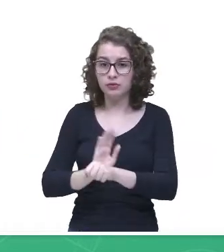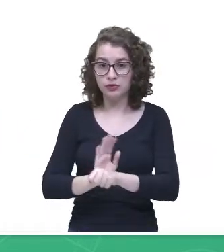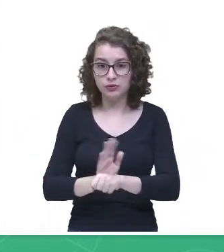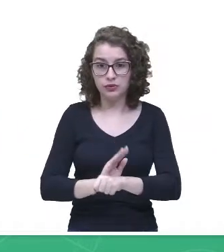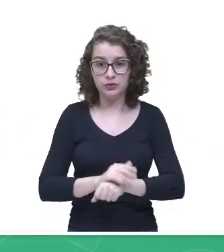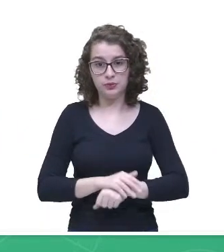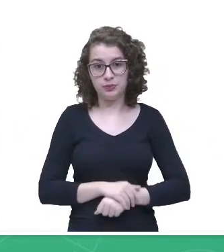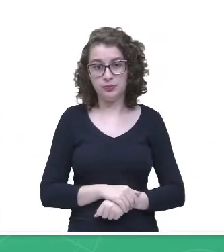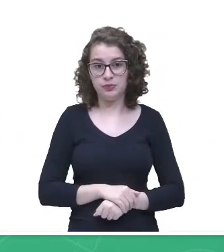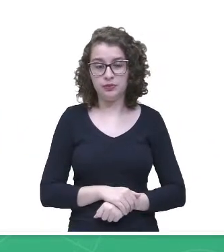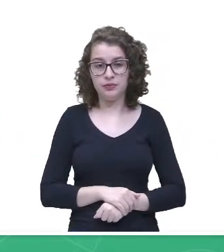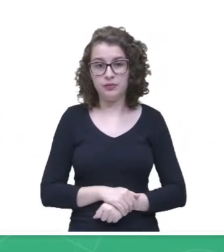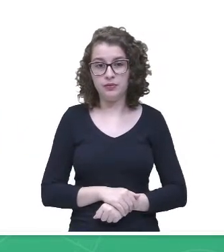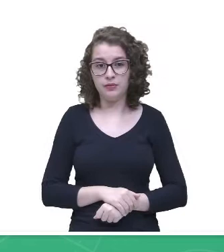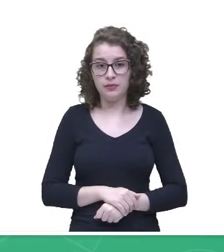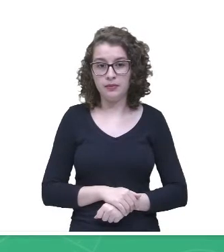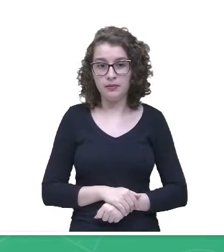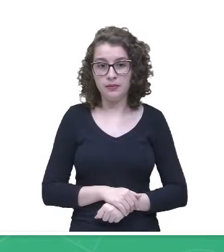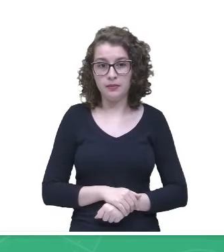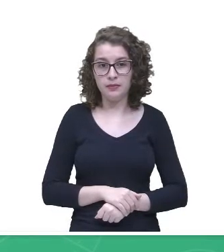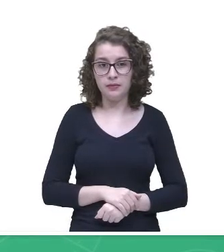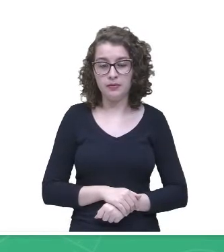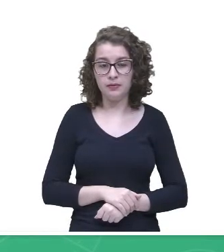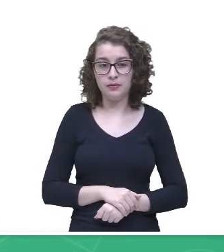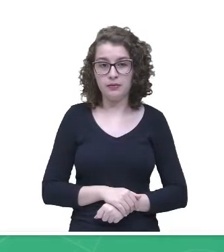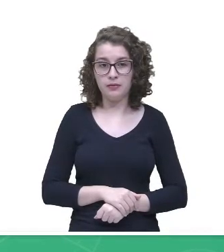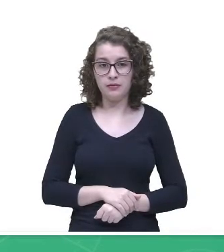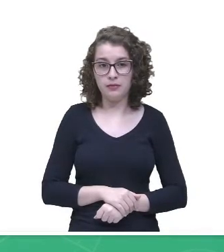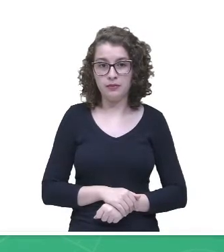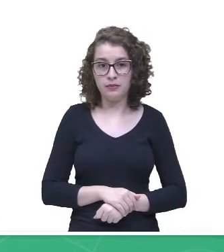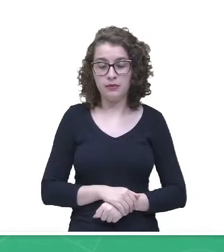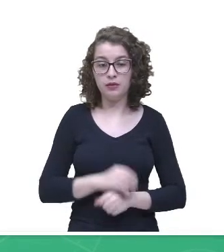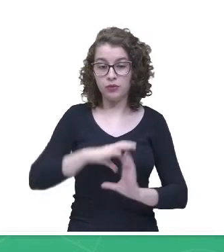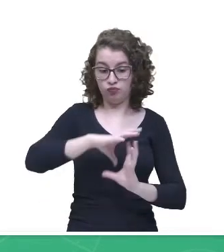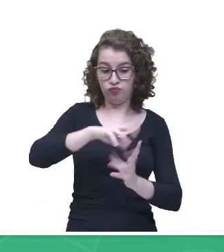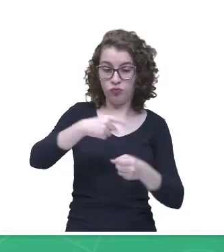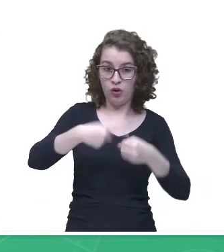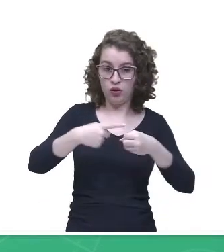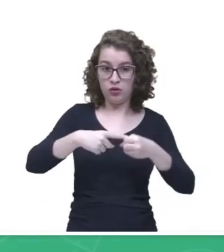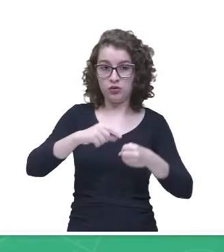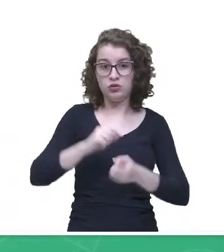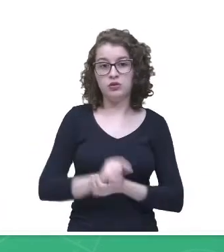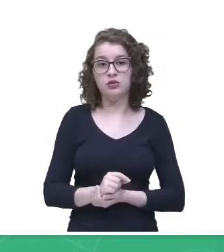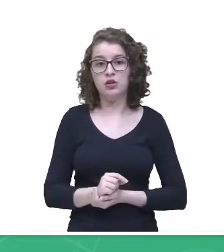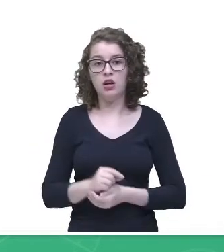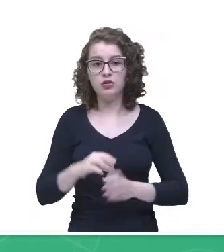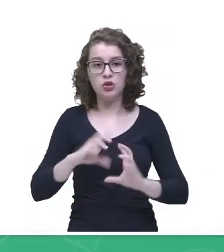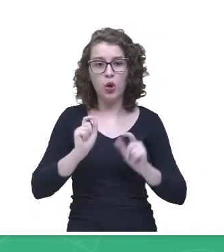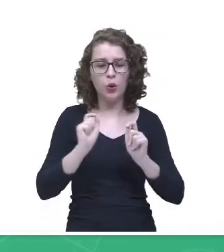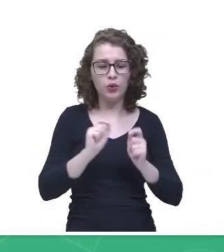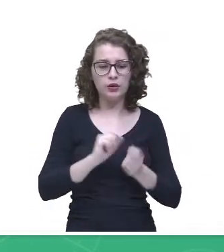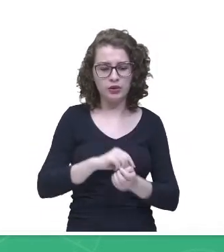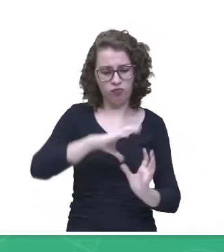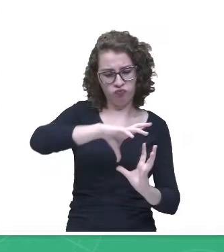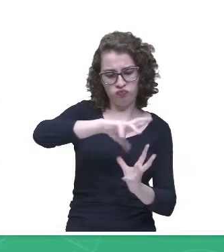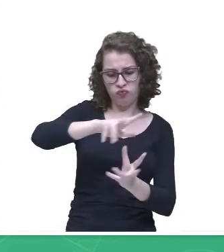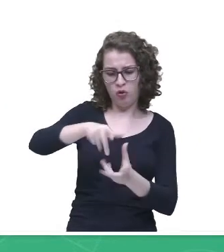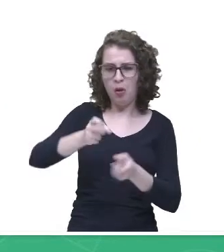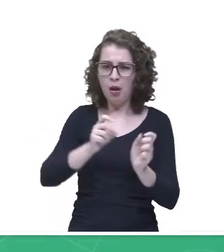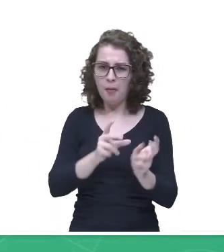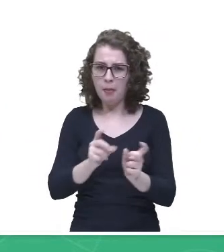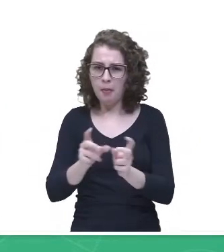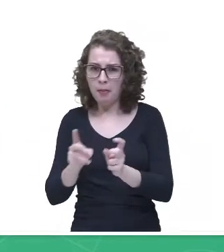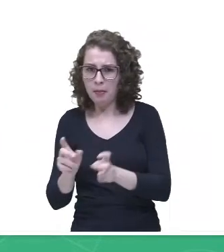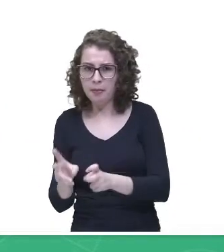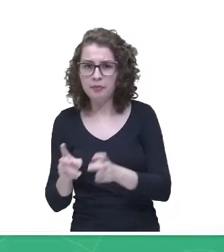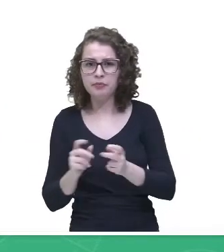tá? Um videozinho que a gente vai ver. Então, olha só, cidades globais são polos financeiros e comerciais, né? Que por